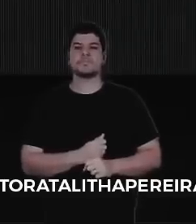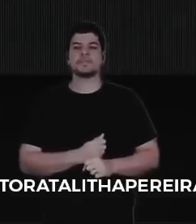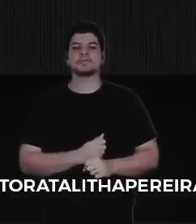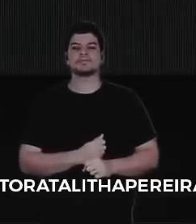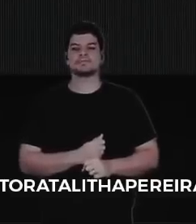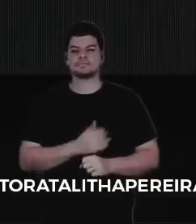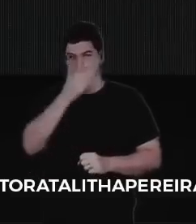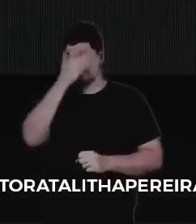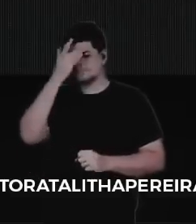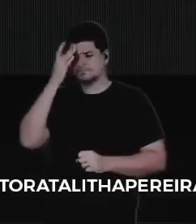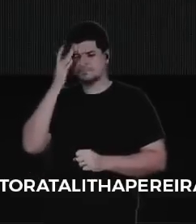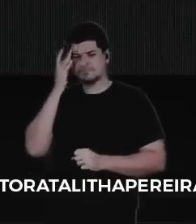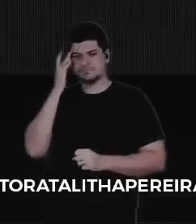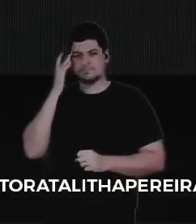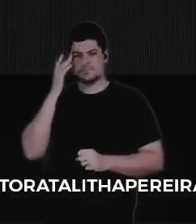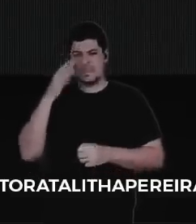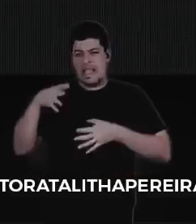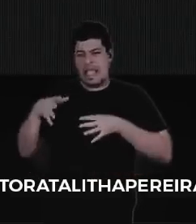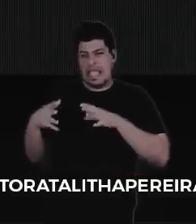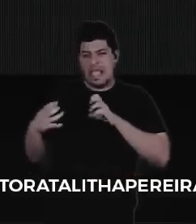essa pessoa é você.